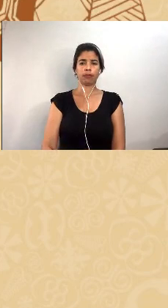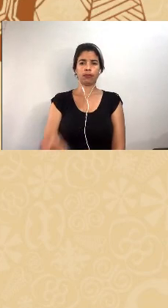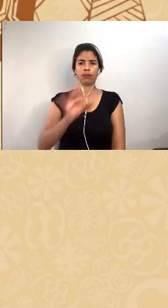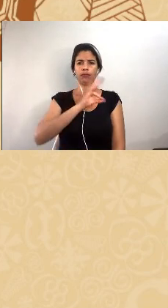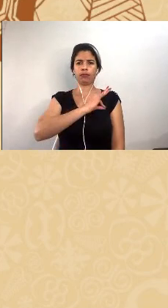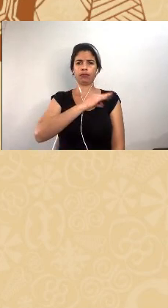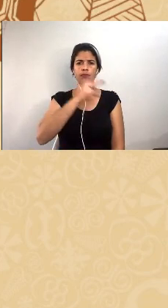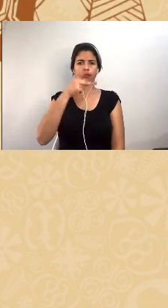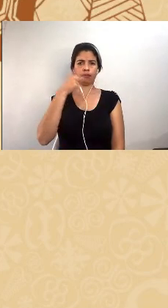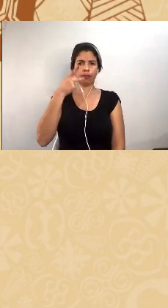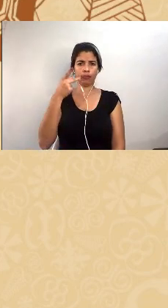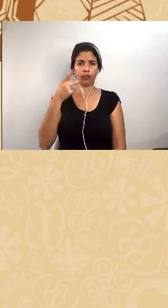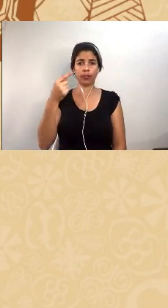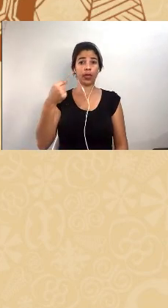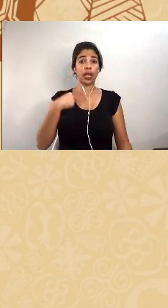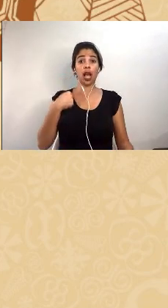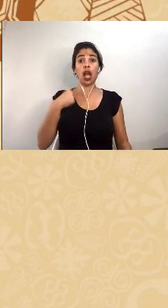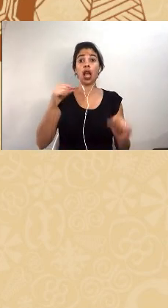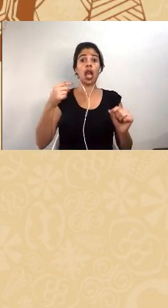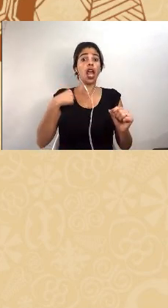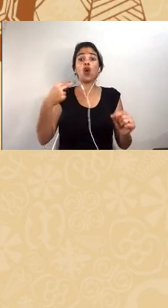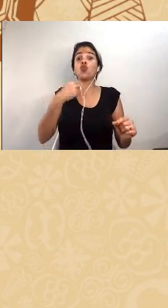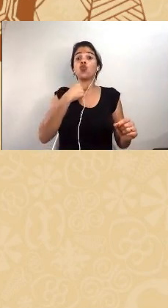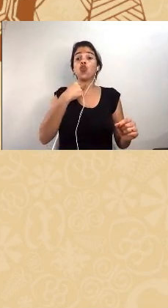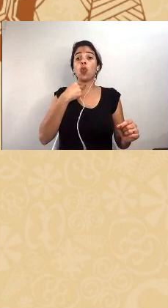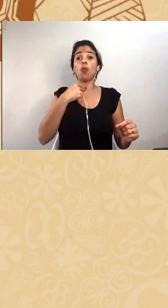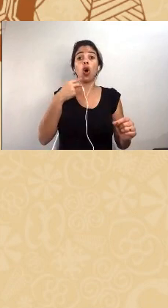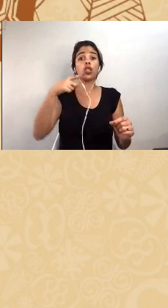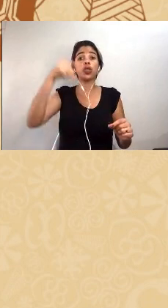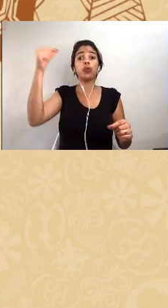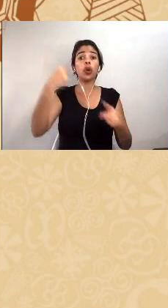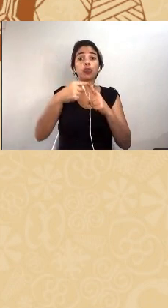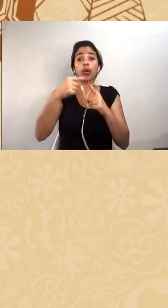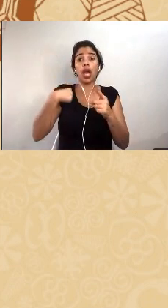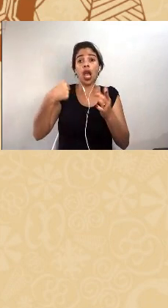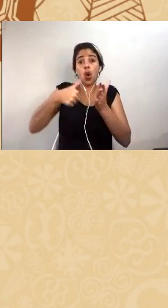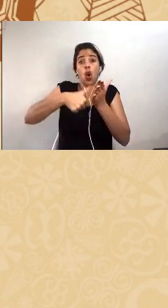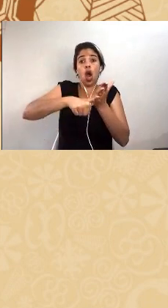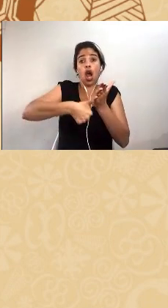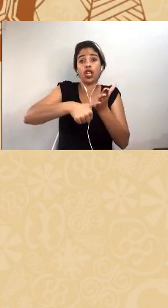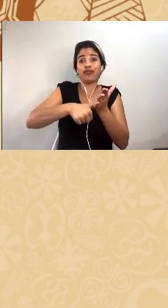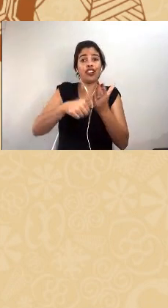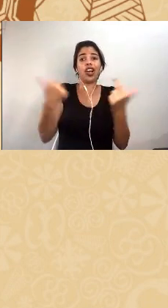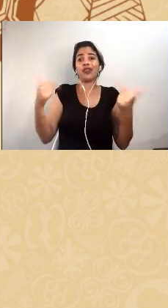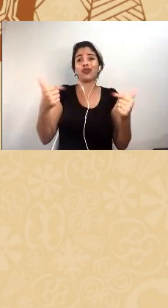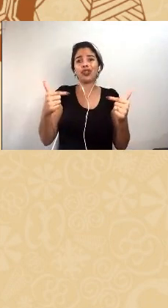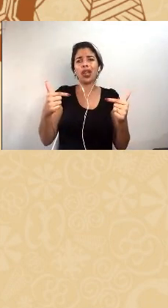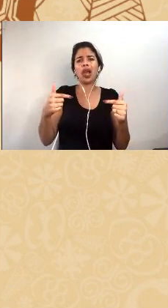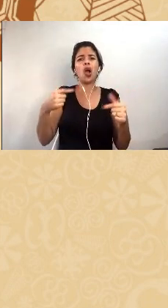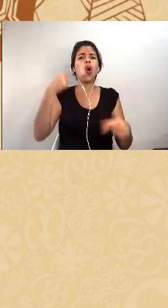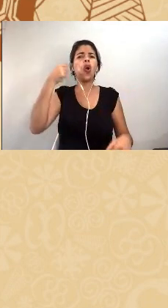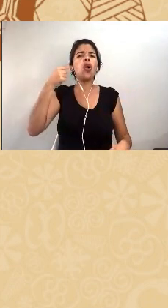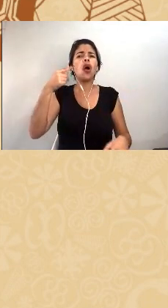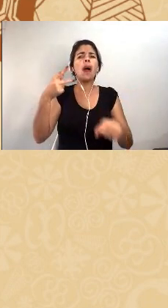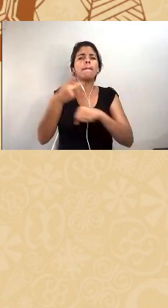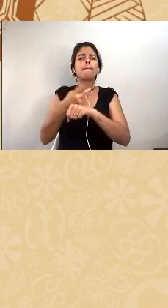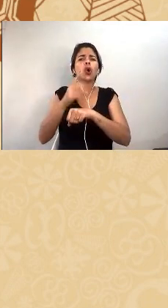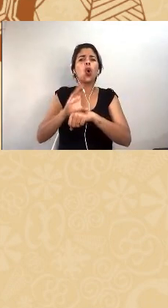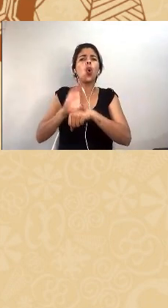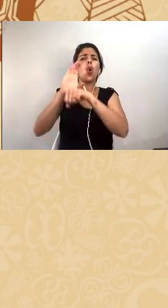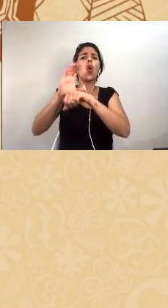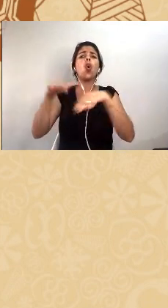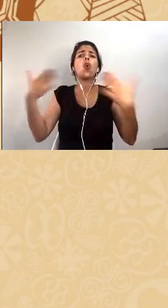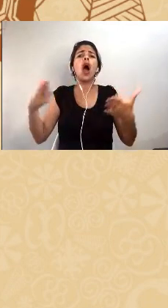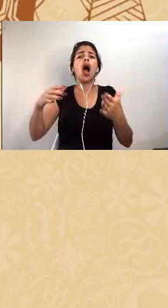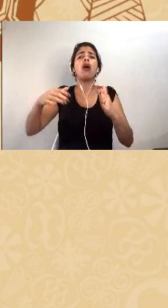Ó, ele falou que eu não posso sair daqui porque eu não estou portando documento. Eu quero saber, os advogados que estão assistindo aí, procurem na Constituição qual é o crime